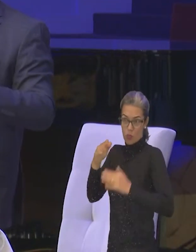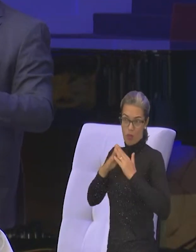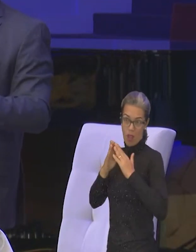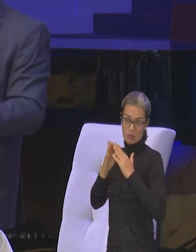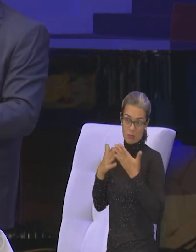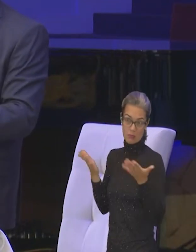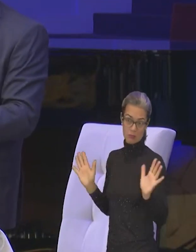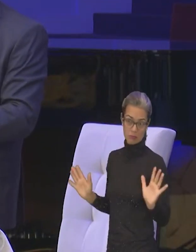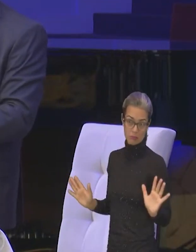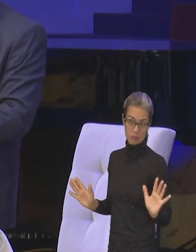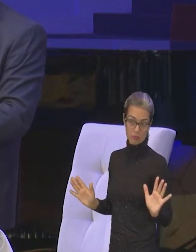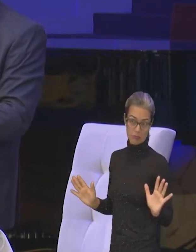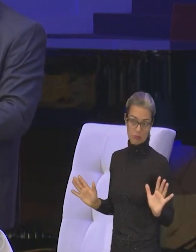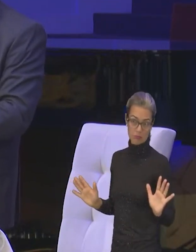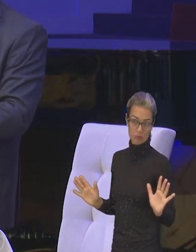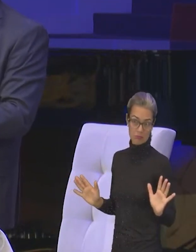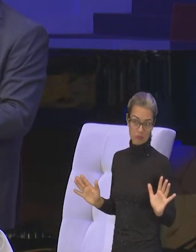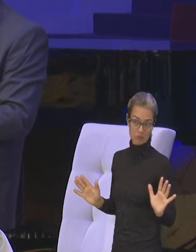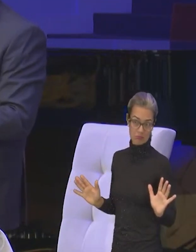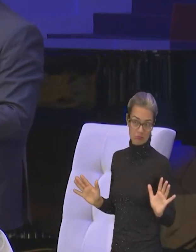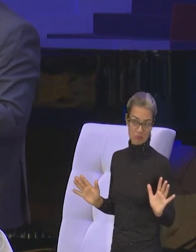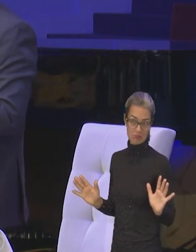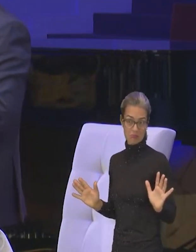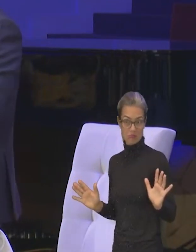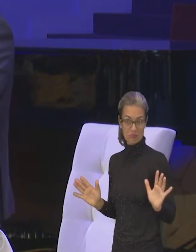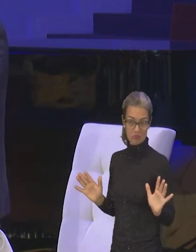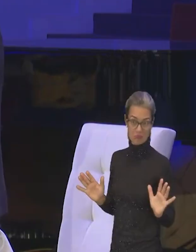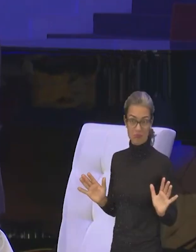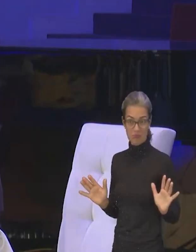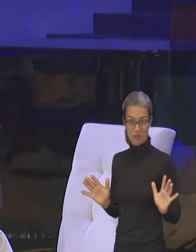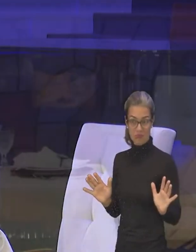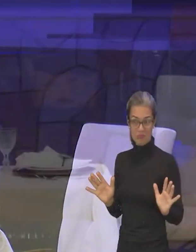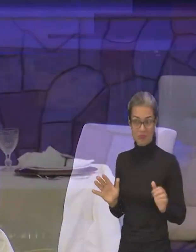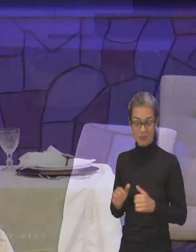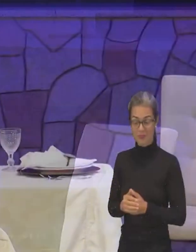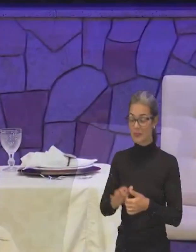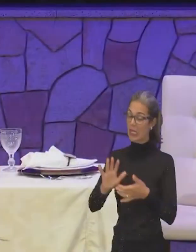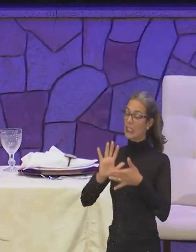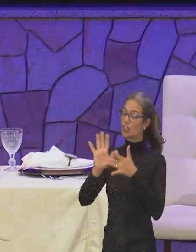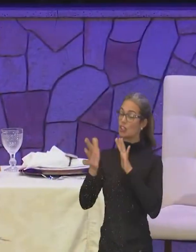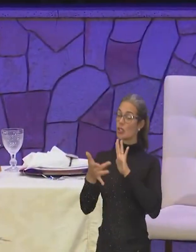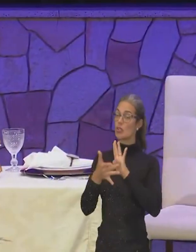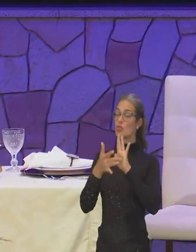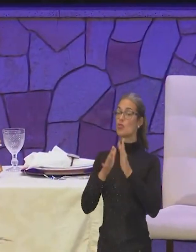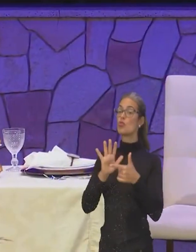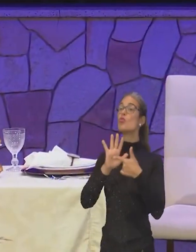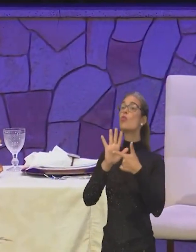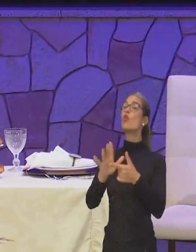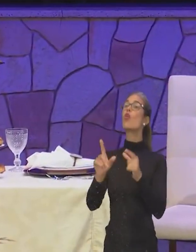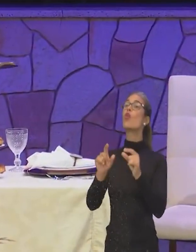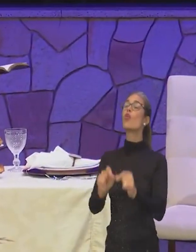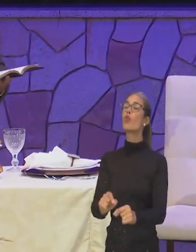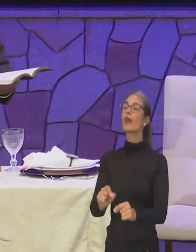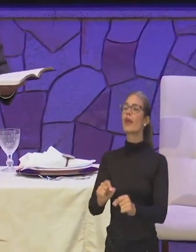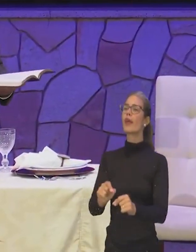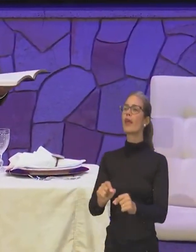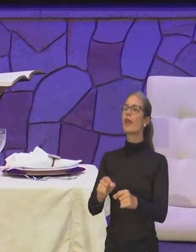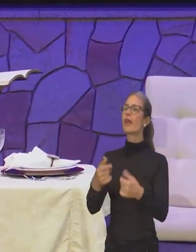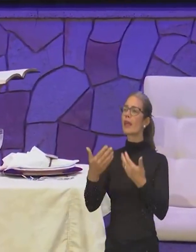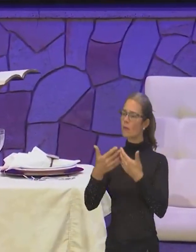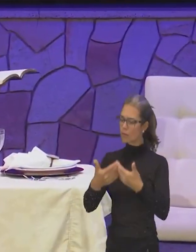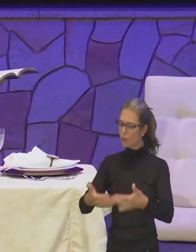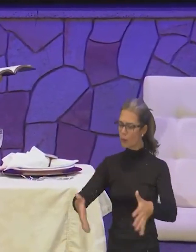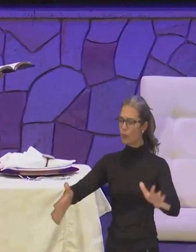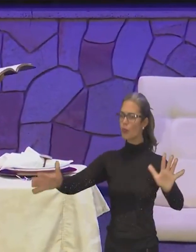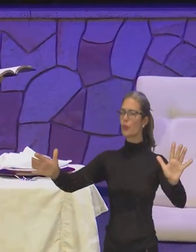Queridos, a Bíblia é muito inteligente. O nosso Senhor Jesus abriu as portas de relacionamento para todos nós de forma